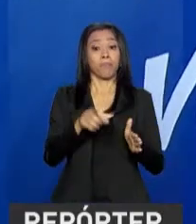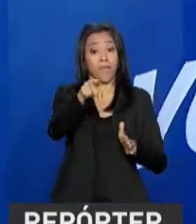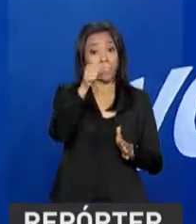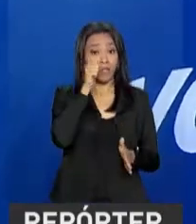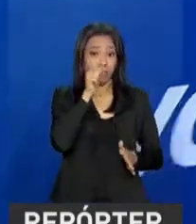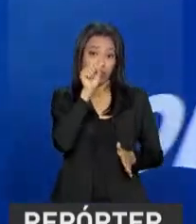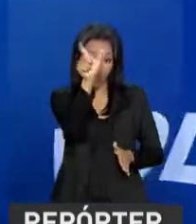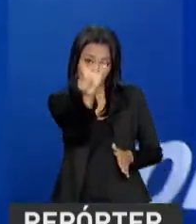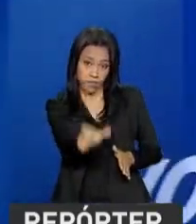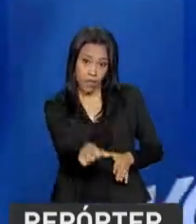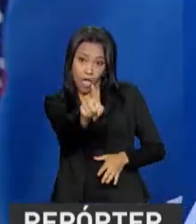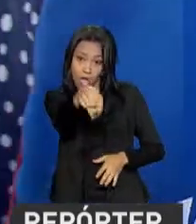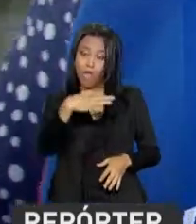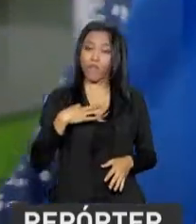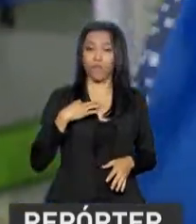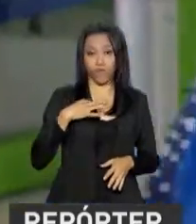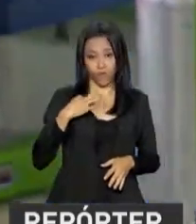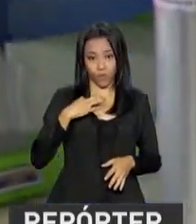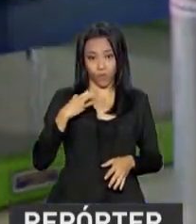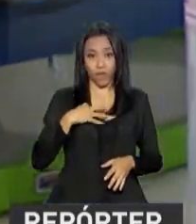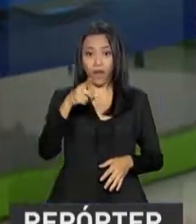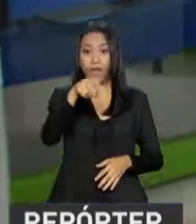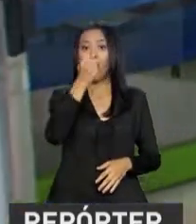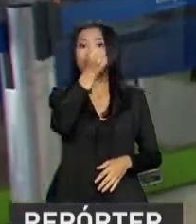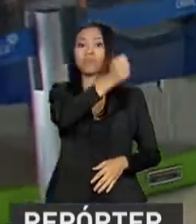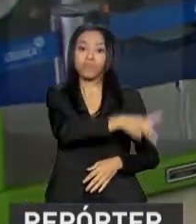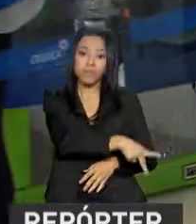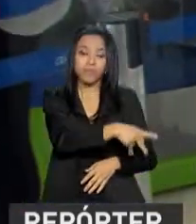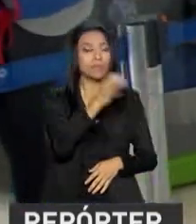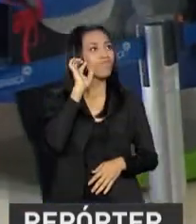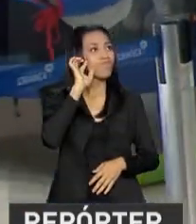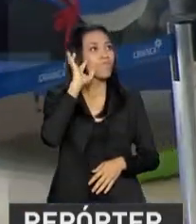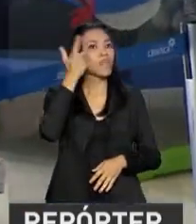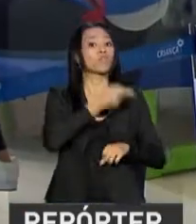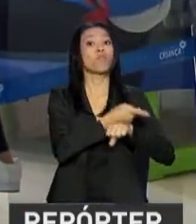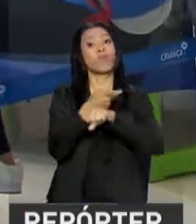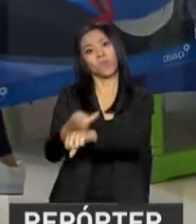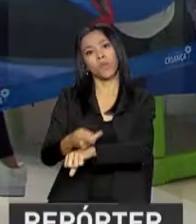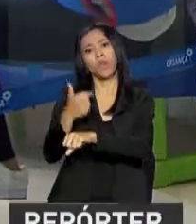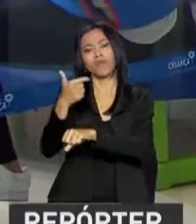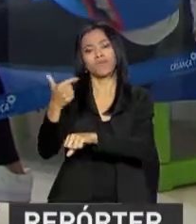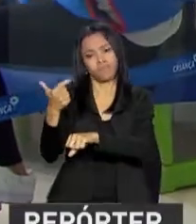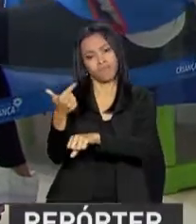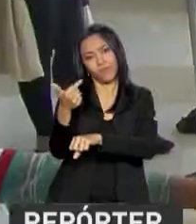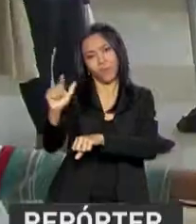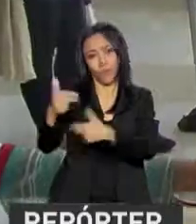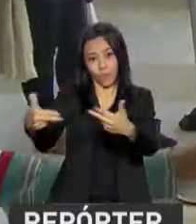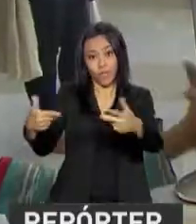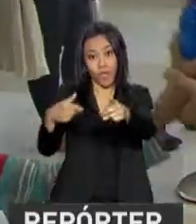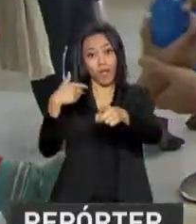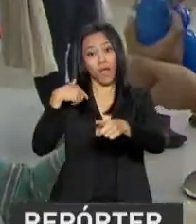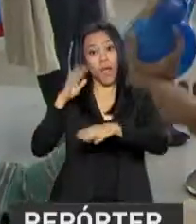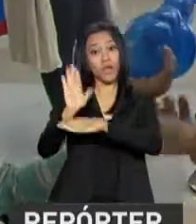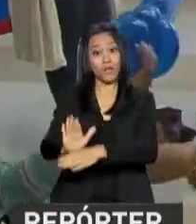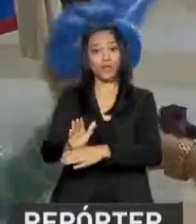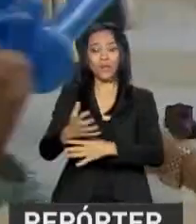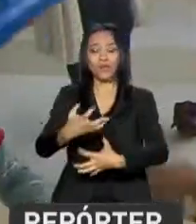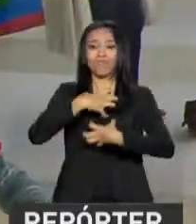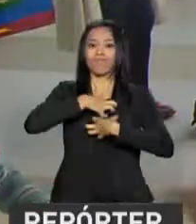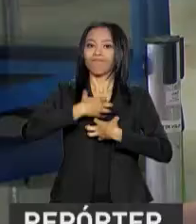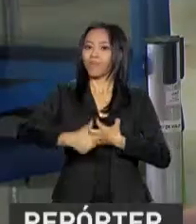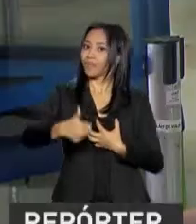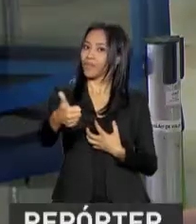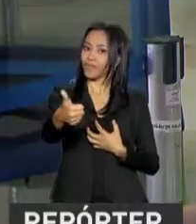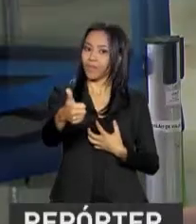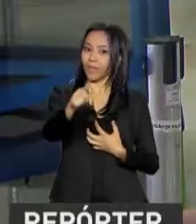voluntárias depois de se aposentar decidiu procurar uma atividade assim a ideia era ajudar mas foi ela quem saiu ganhando